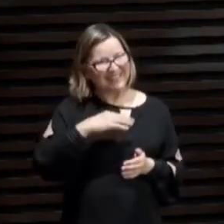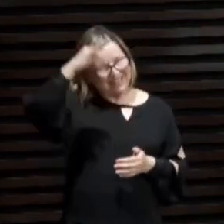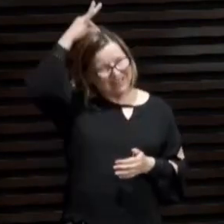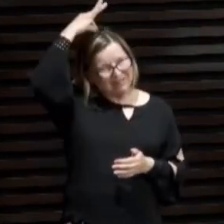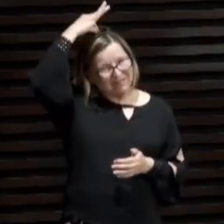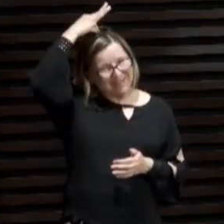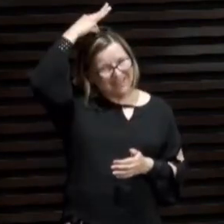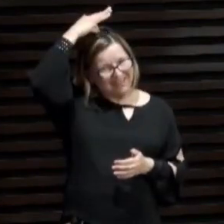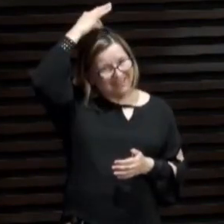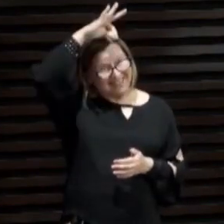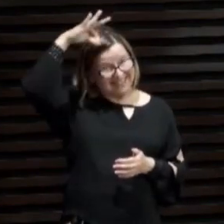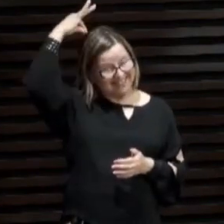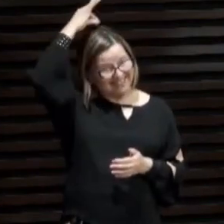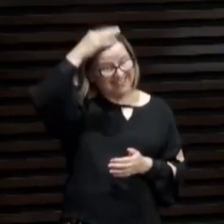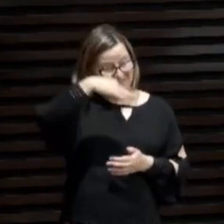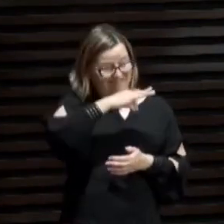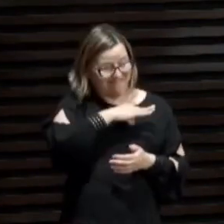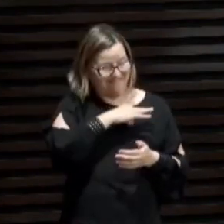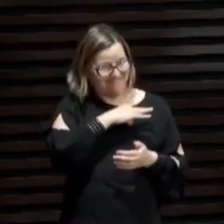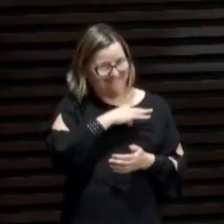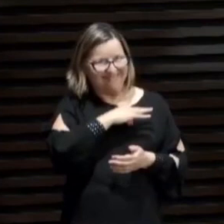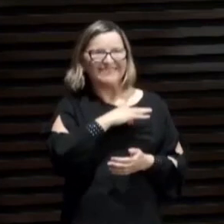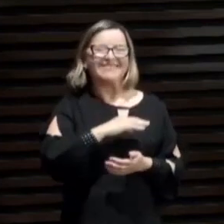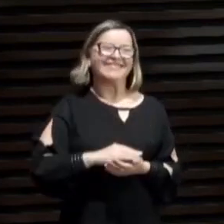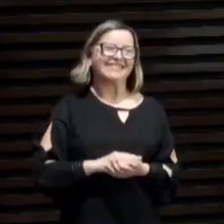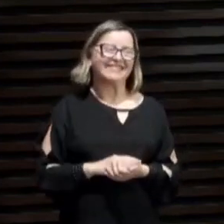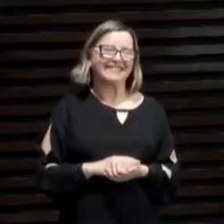Espírito Santo, o Espírito de Deus habitando nele.